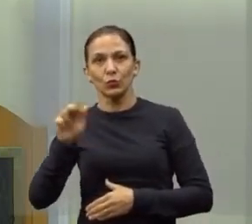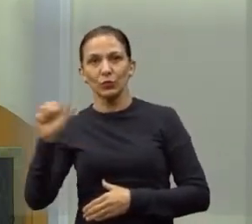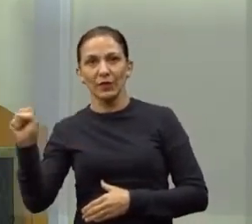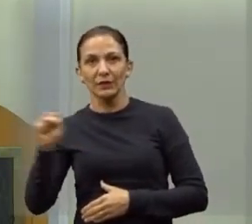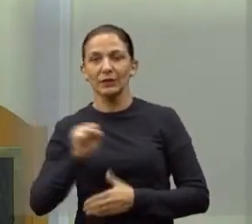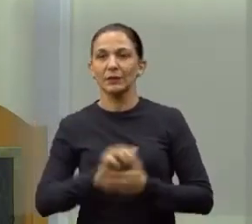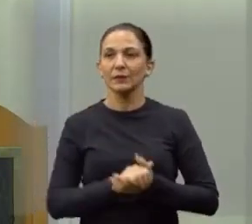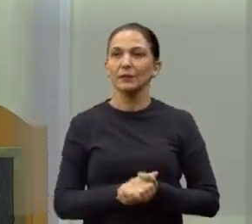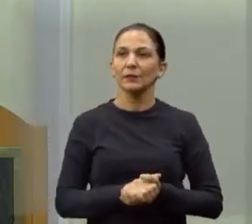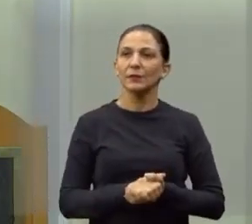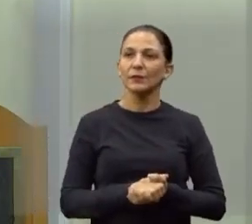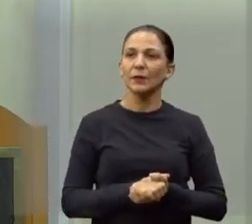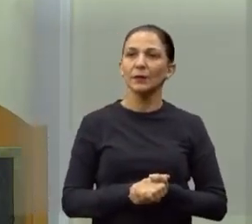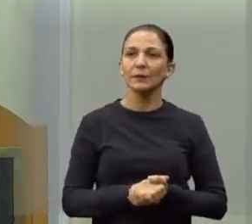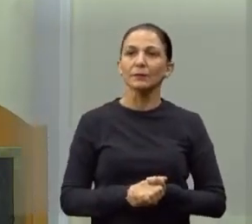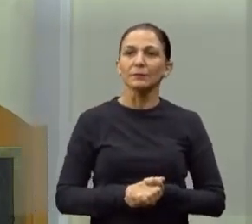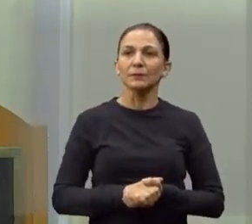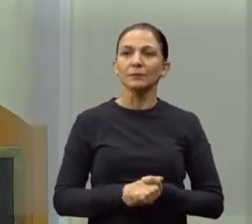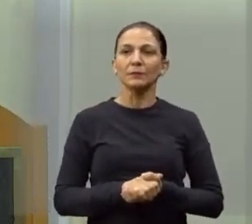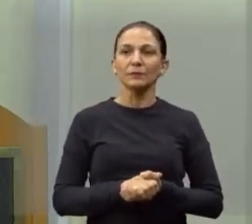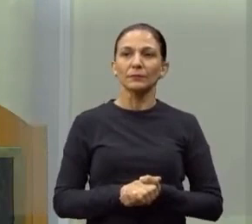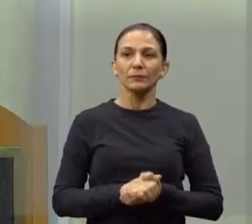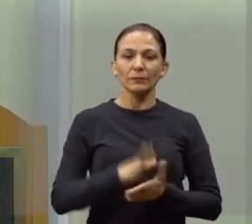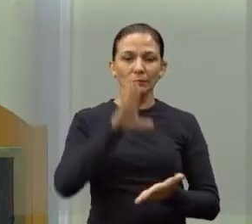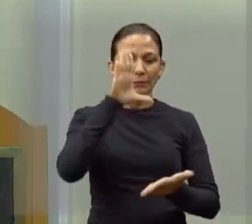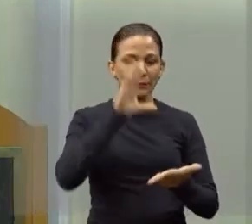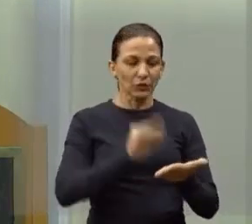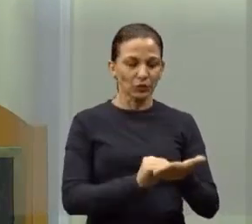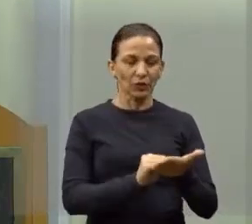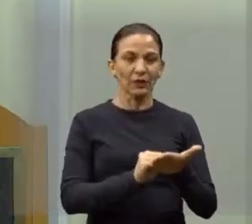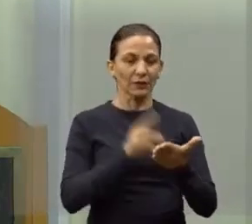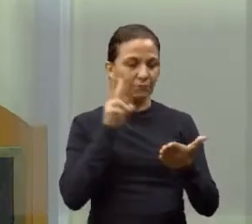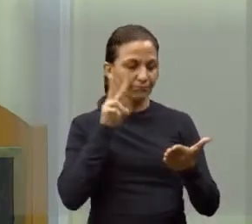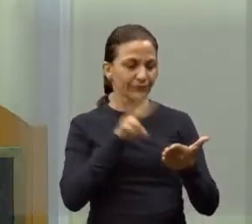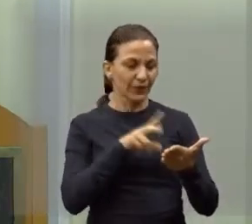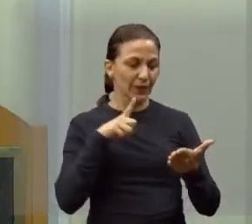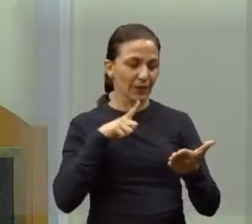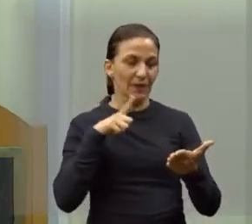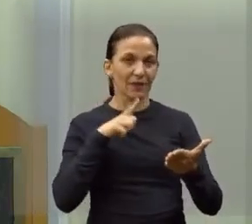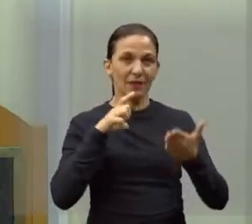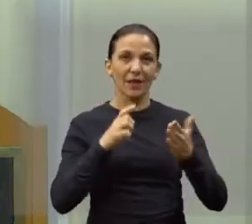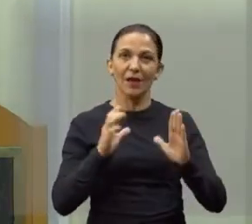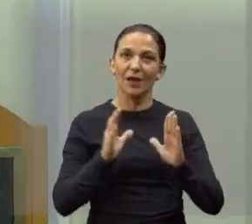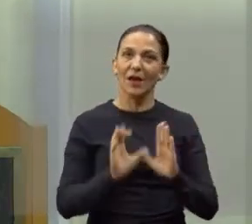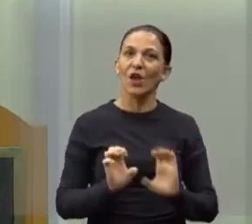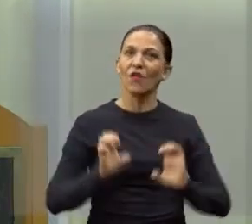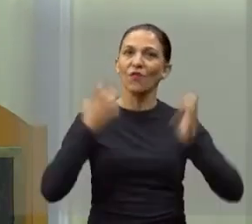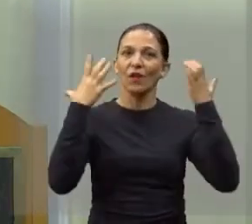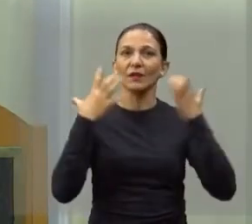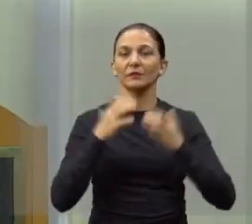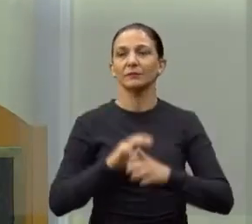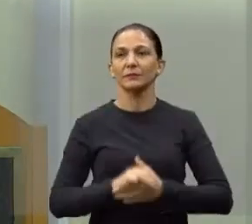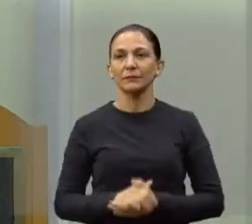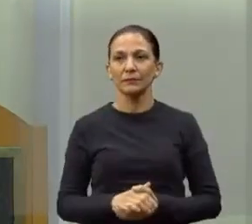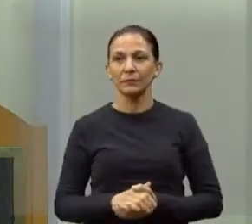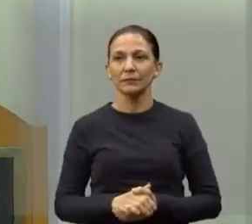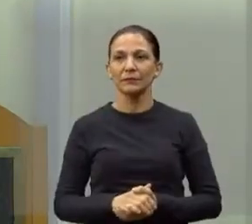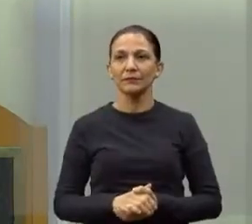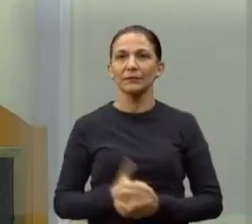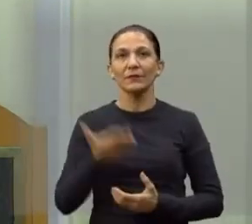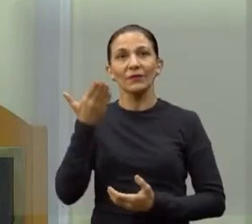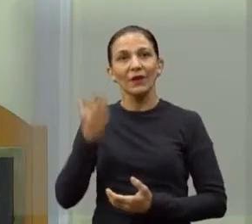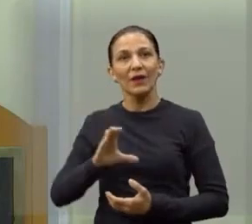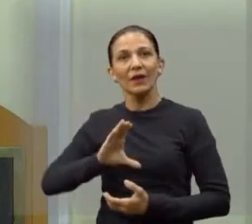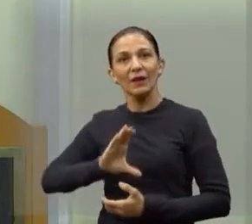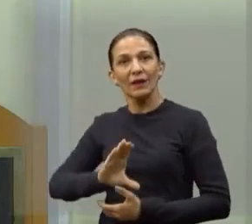Municipal. Então, fiquem atentos, a agenda vai ser fabuloso. E aí eu quero falar da Clélia